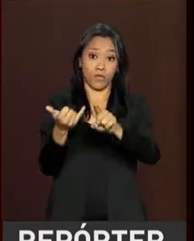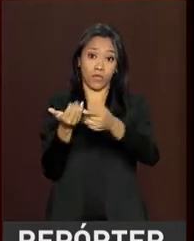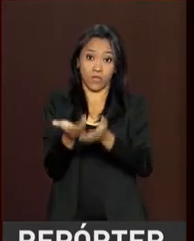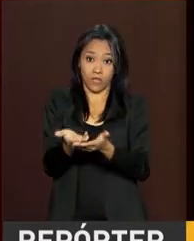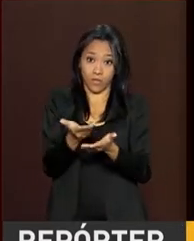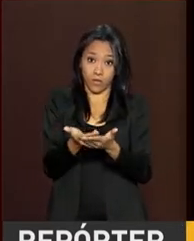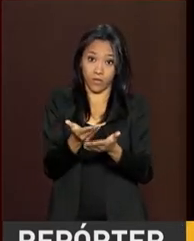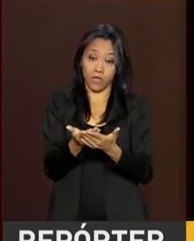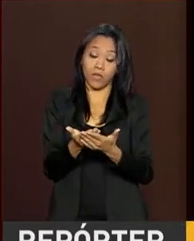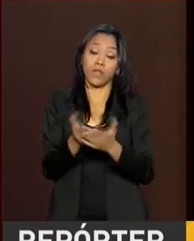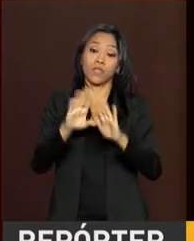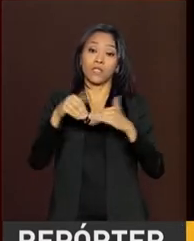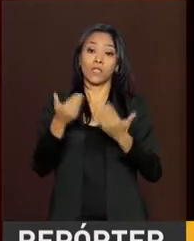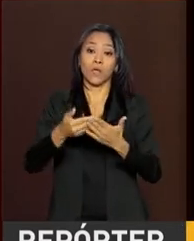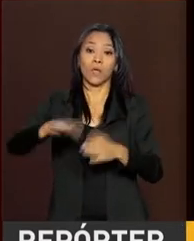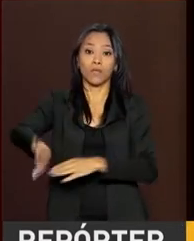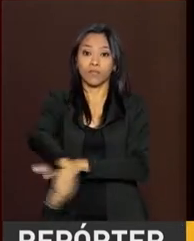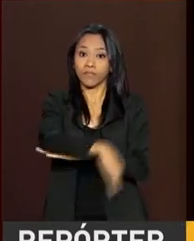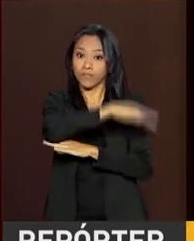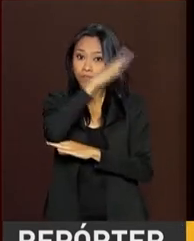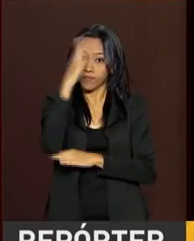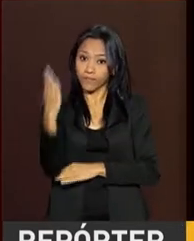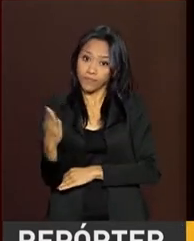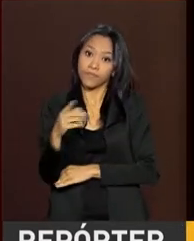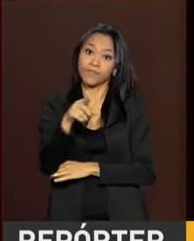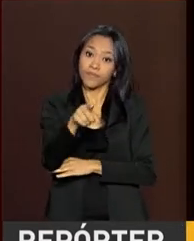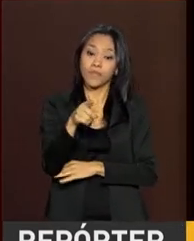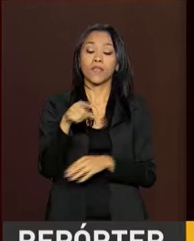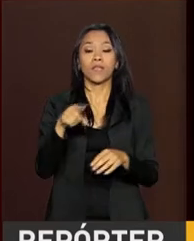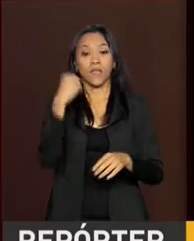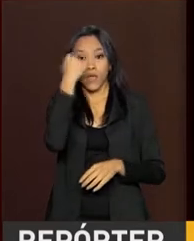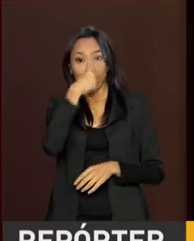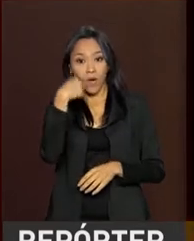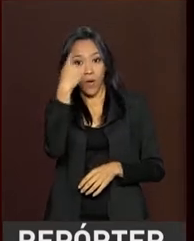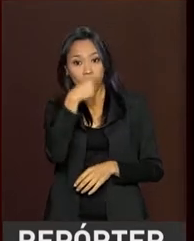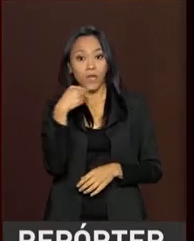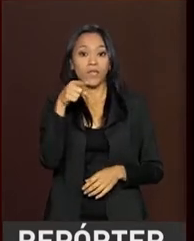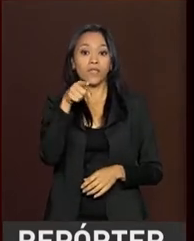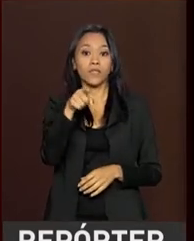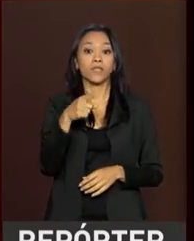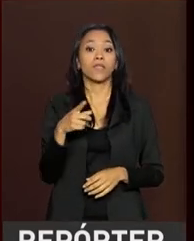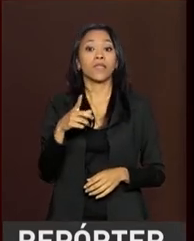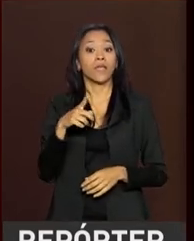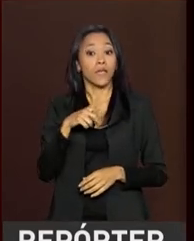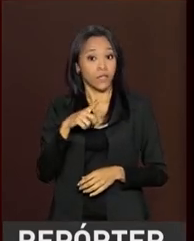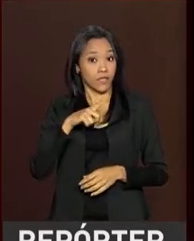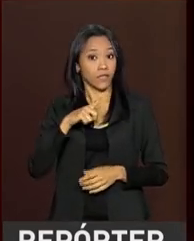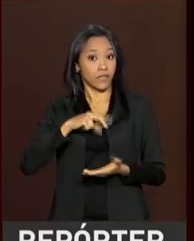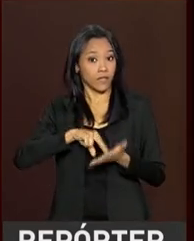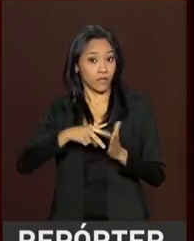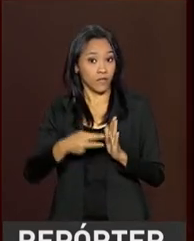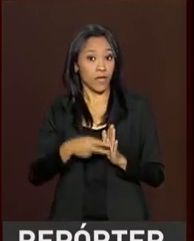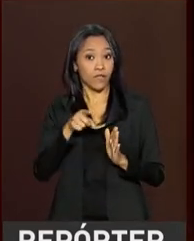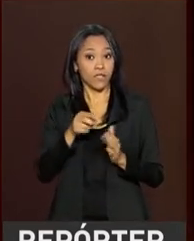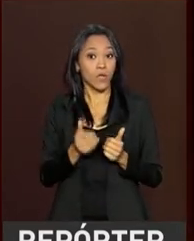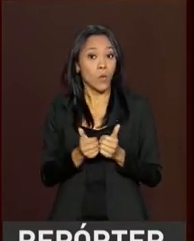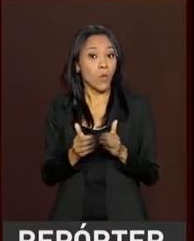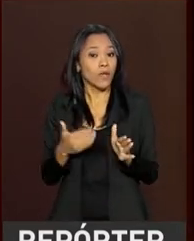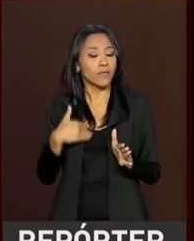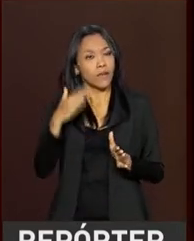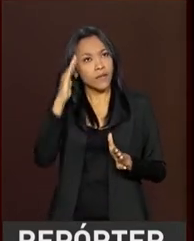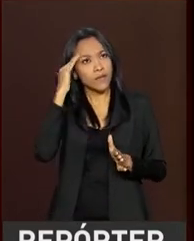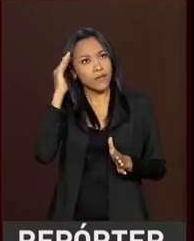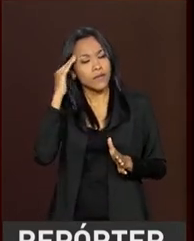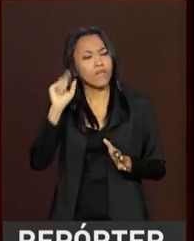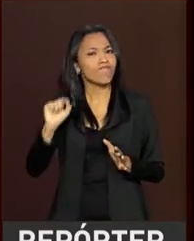de tempo integral ela não é só o tempo integral como horas e sim como tempo integral de sentir e significado você começa a entender mais sobre